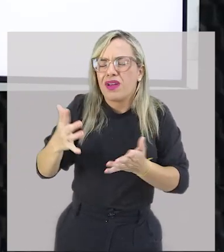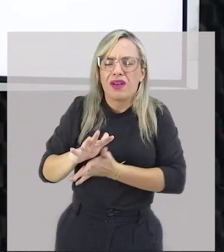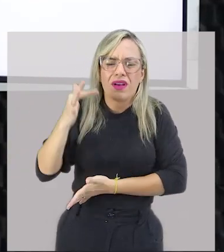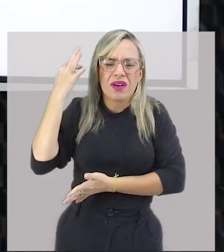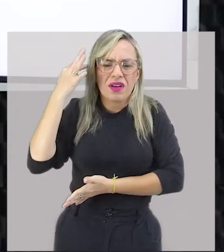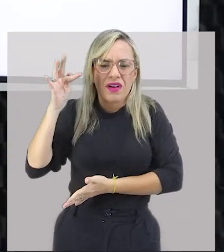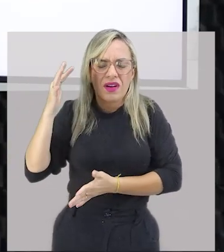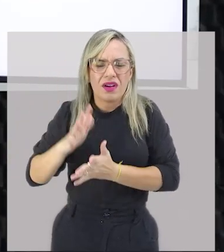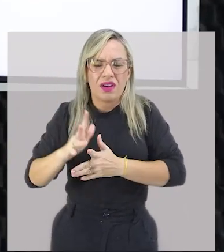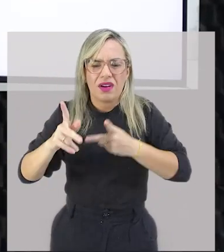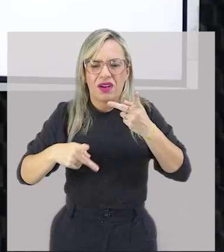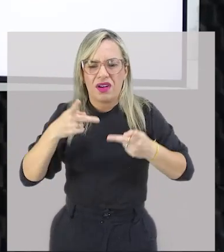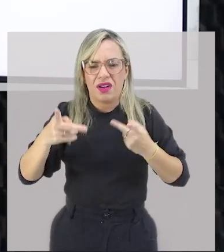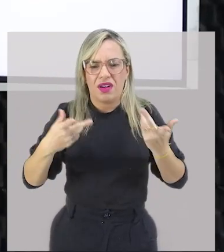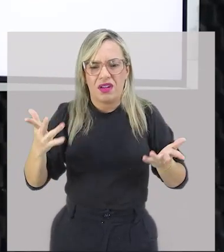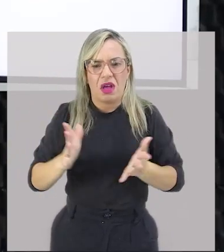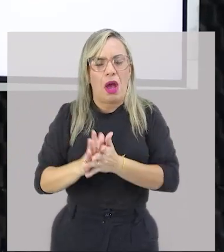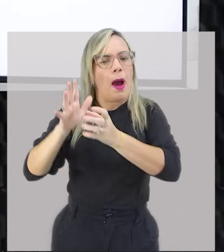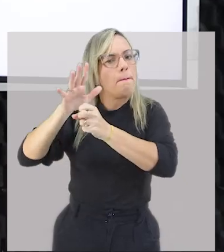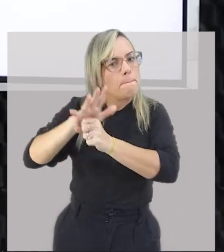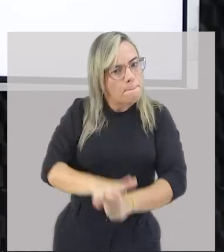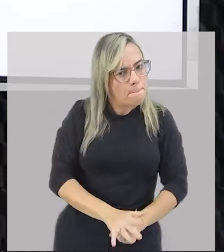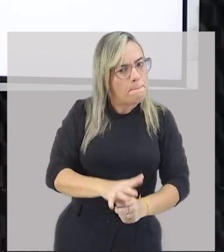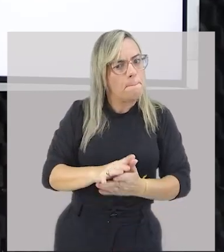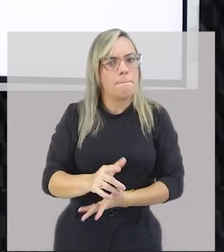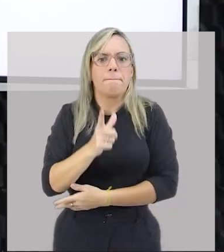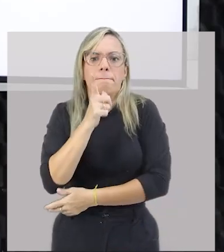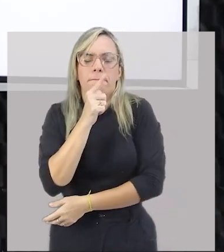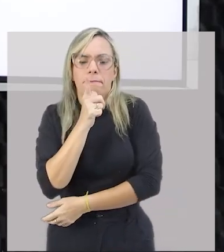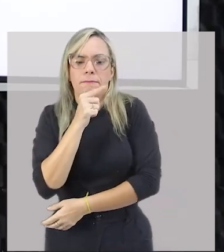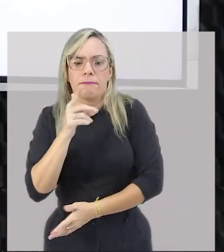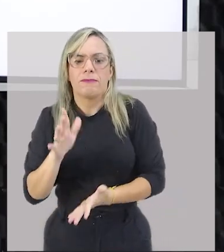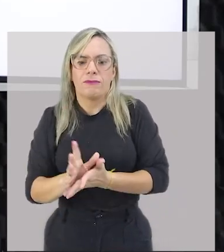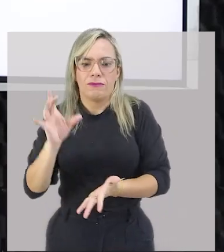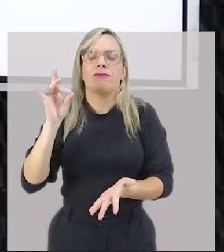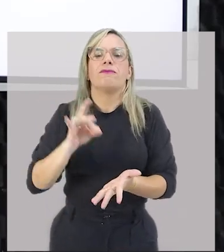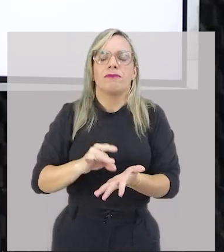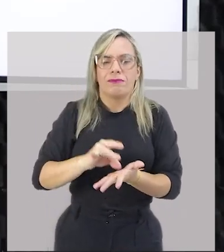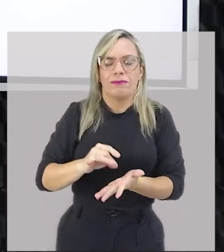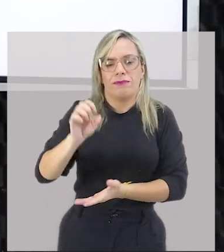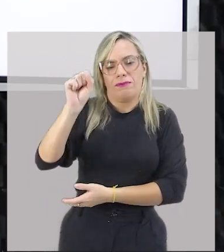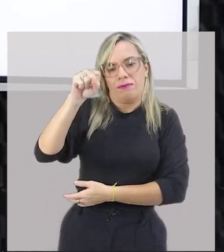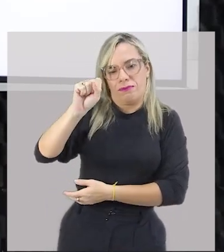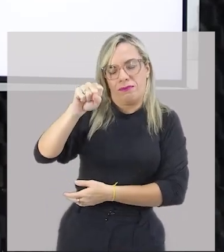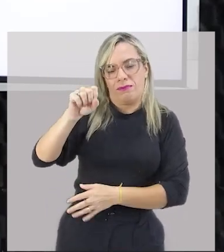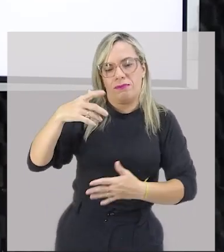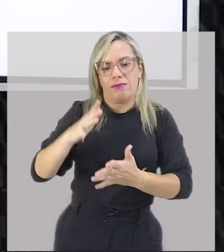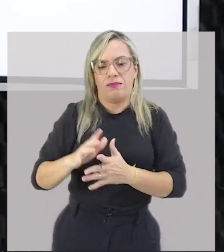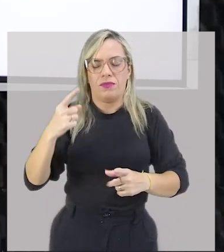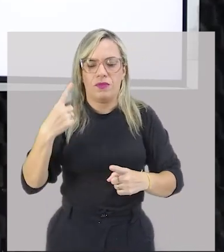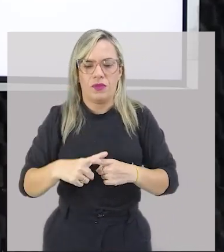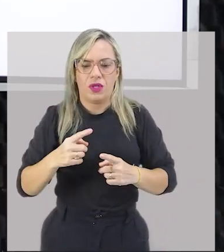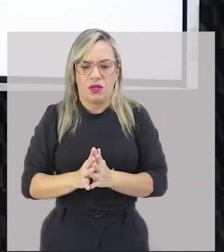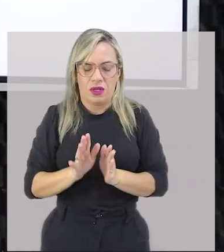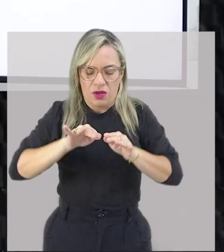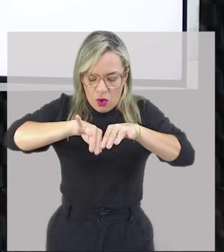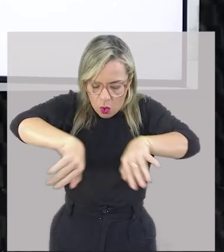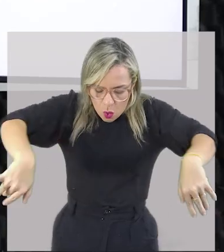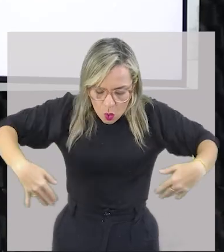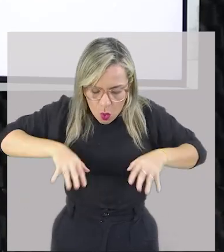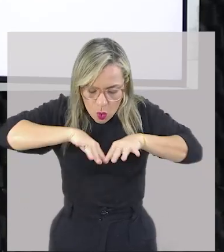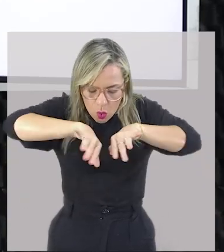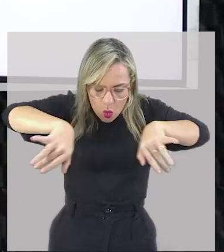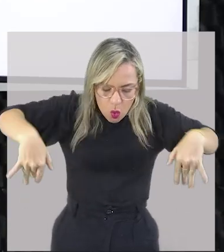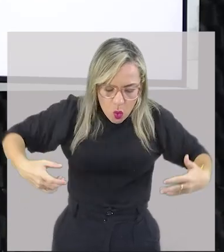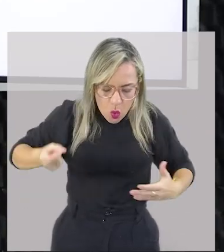que a pessoa vai falar logo? Só, pô, é a pressão da água. E de fato é exatamente a pressão da água, porque ó, quando você dá aquele